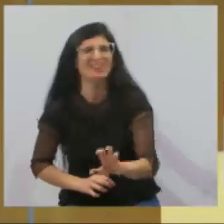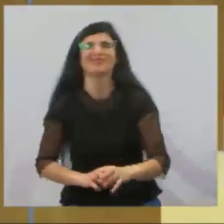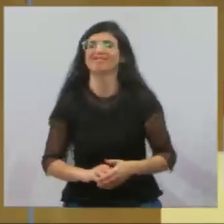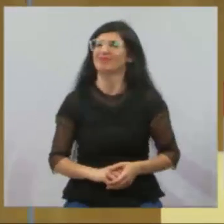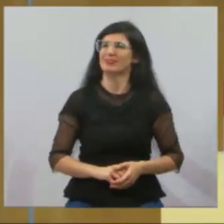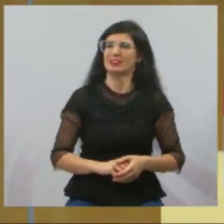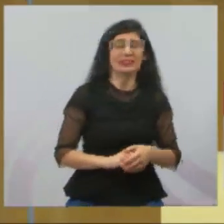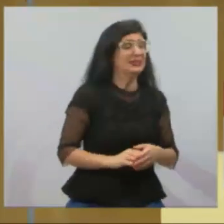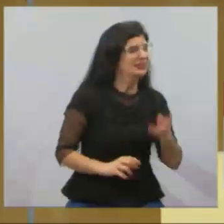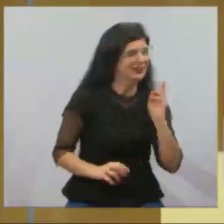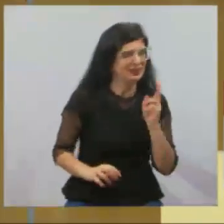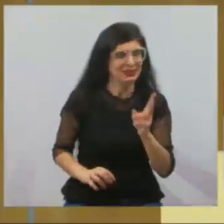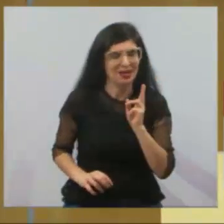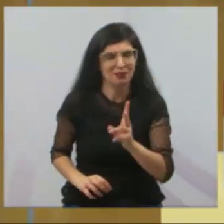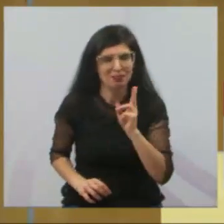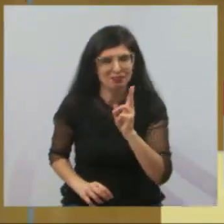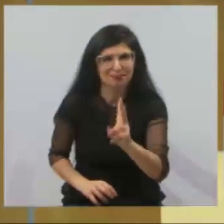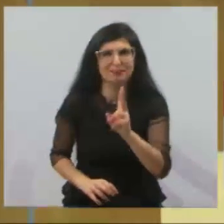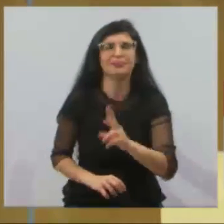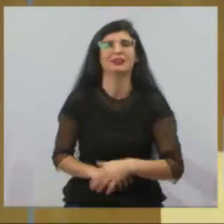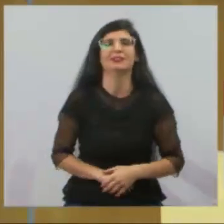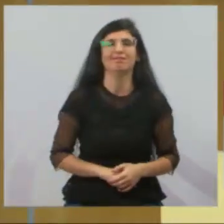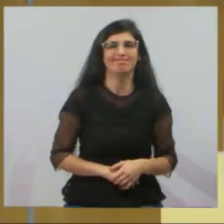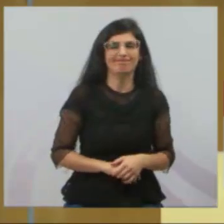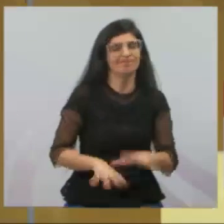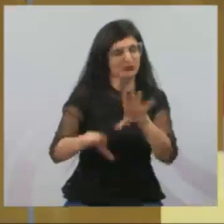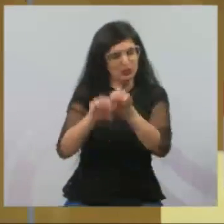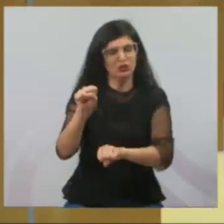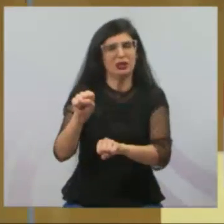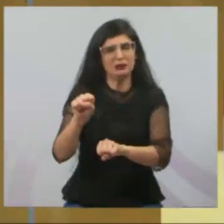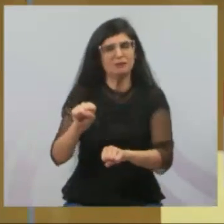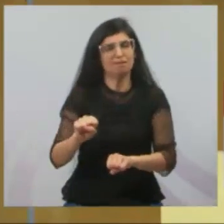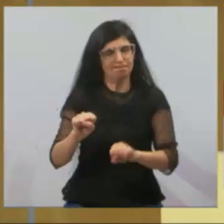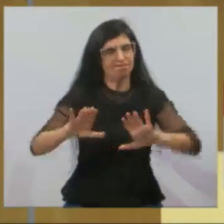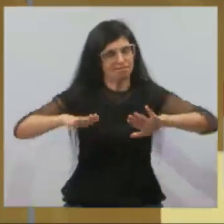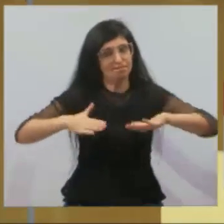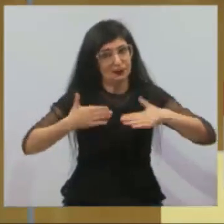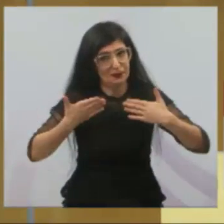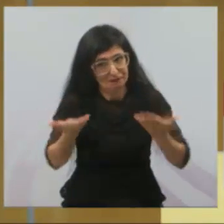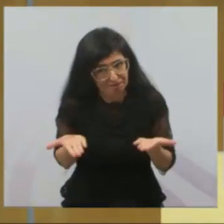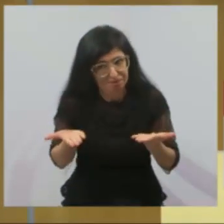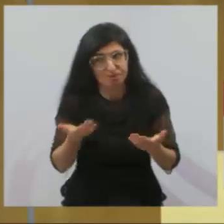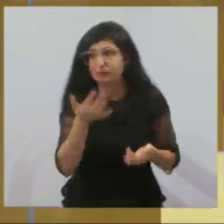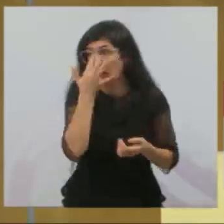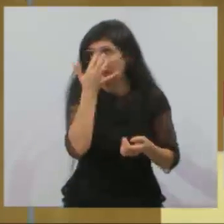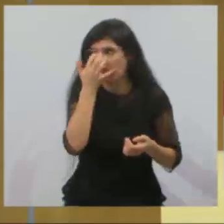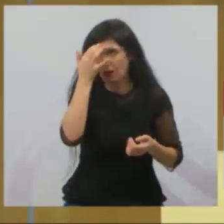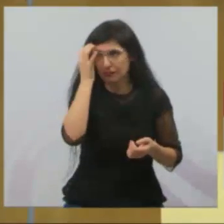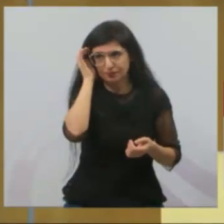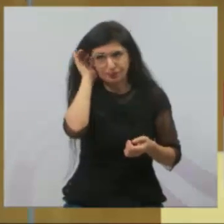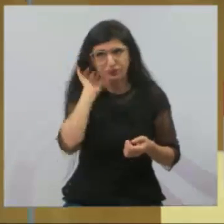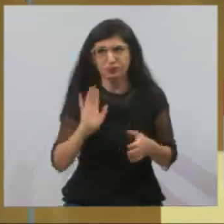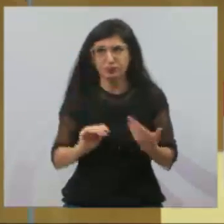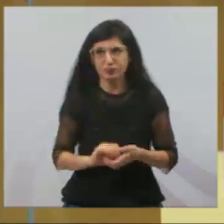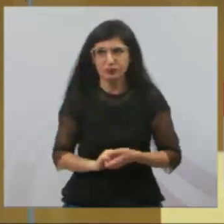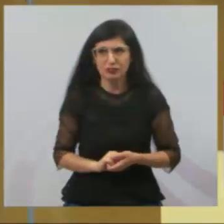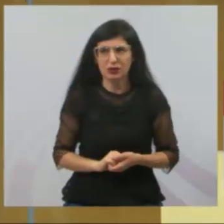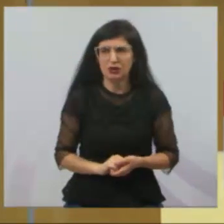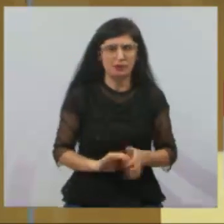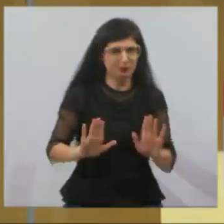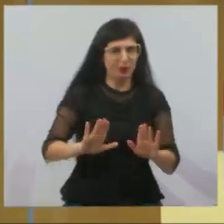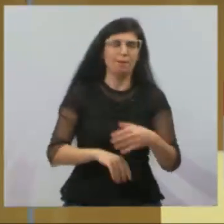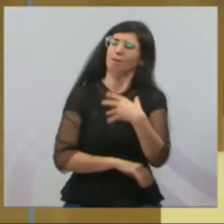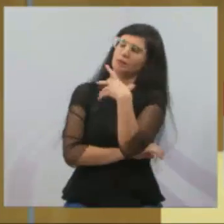ente federado que mais sofre. Nesse caso, eu até diria que não